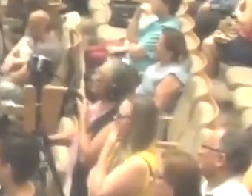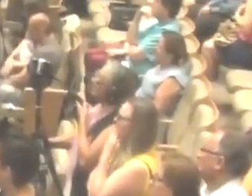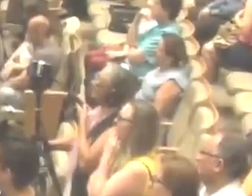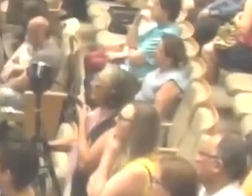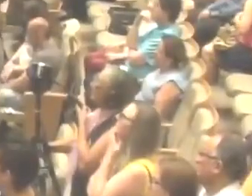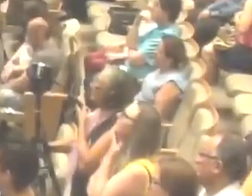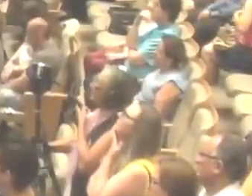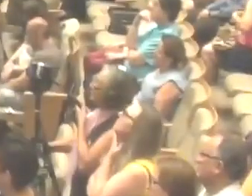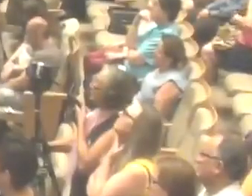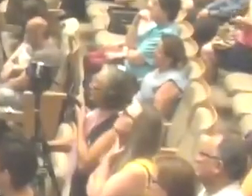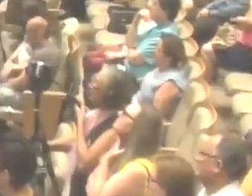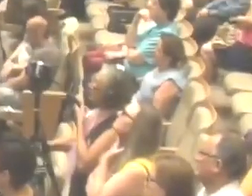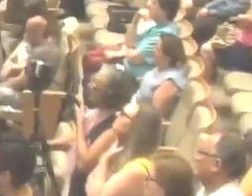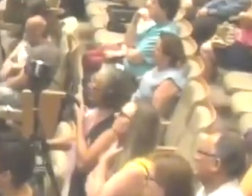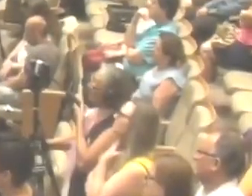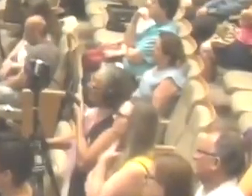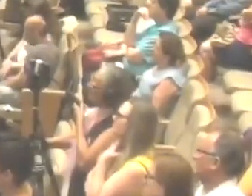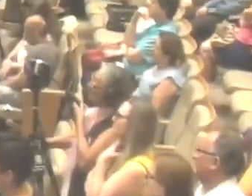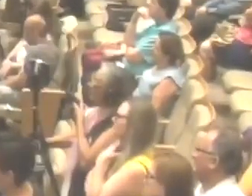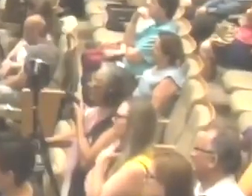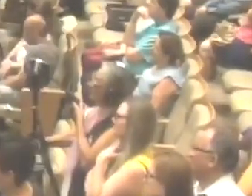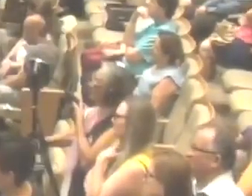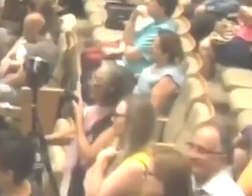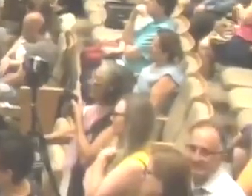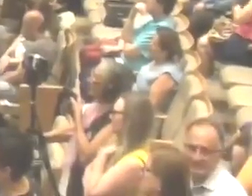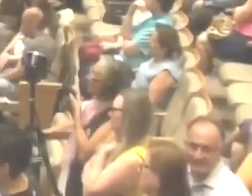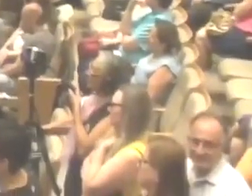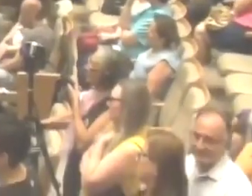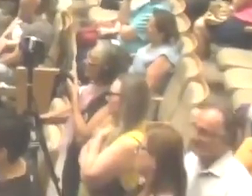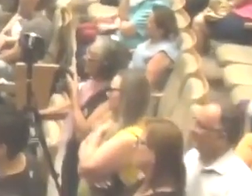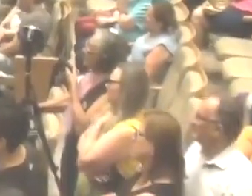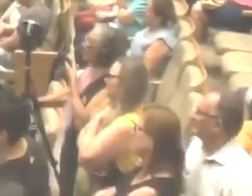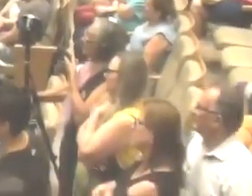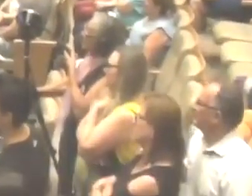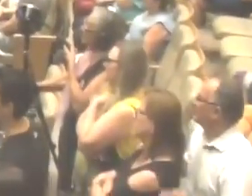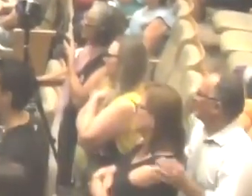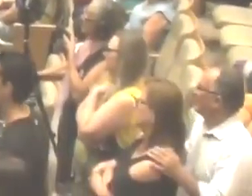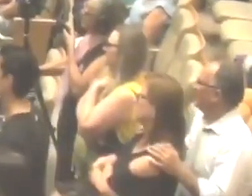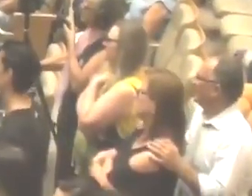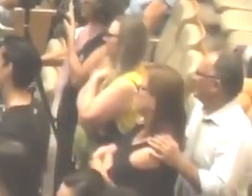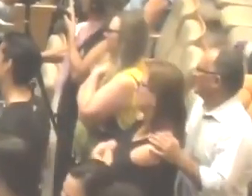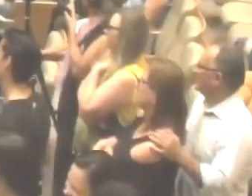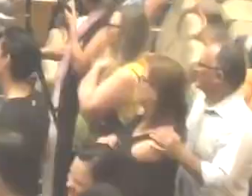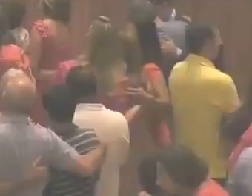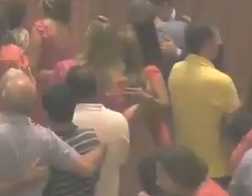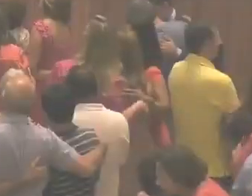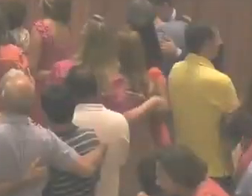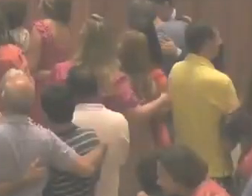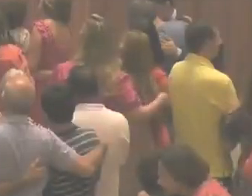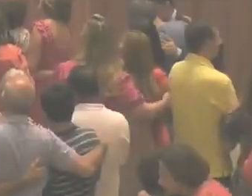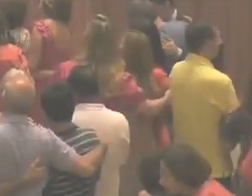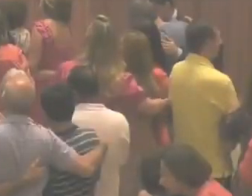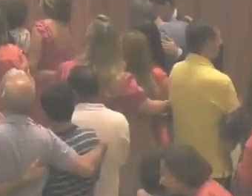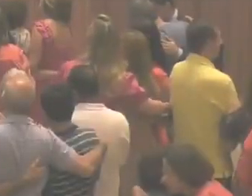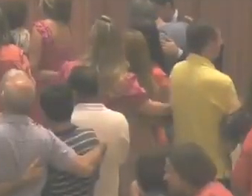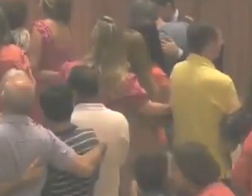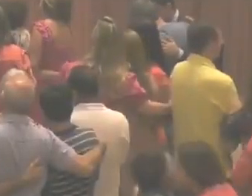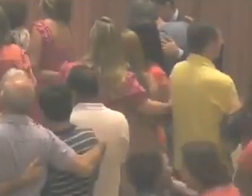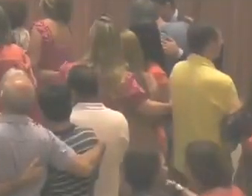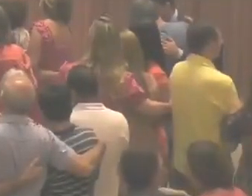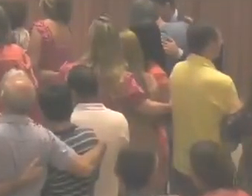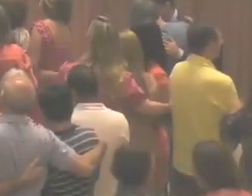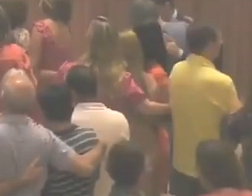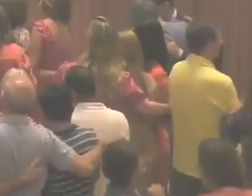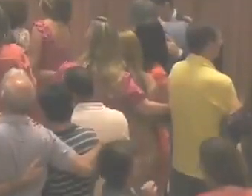para dar um abraço dele você aí tá bom recebe o abraço de deus agora tá bom e lembra ele te convocou para